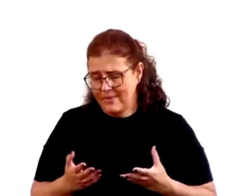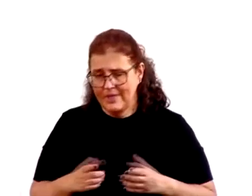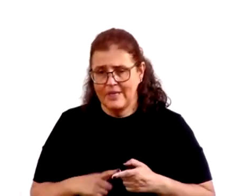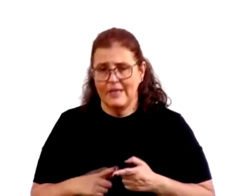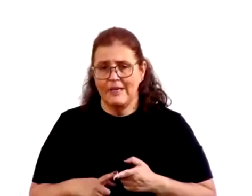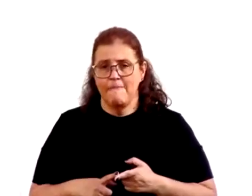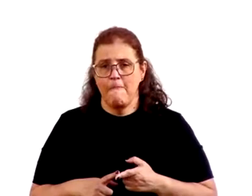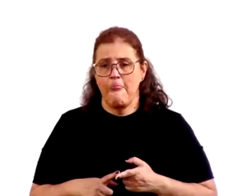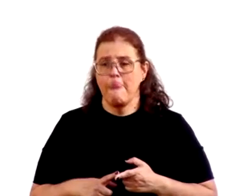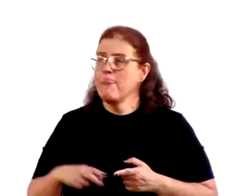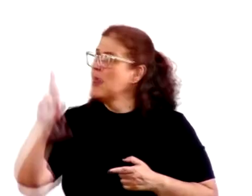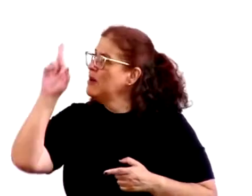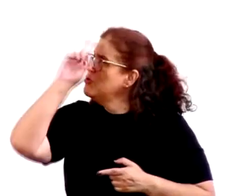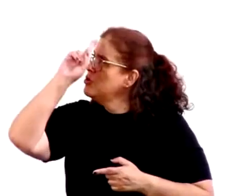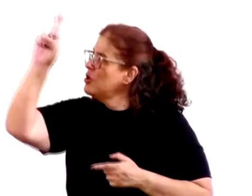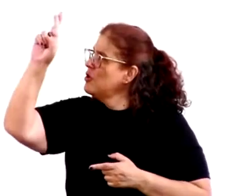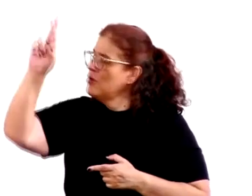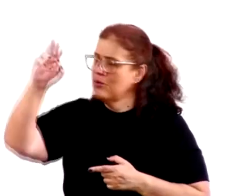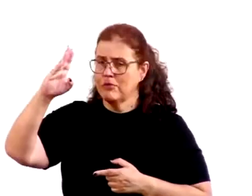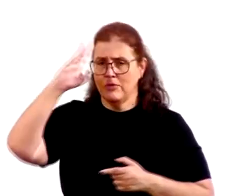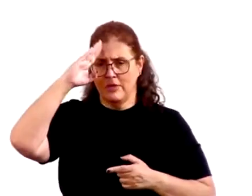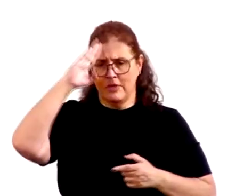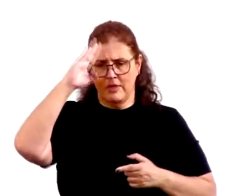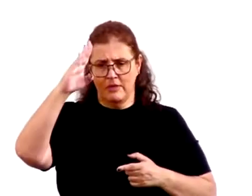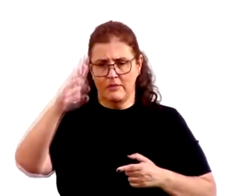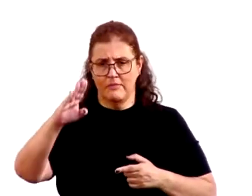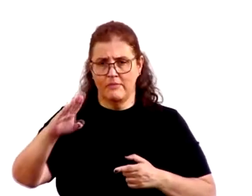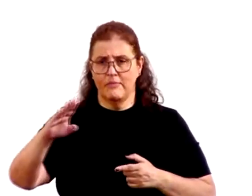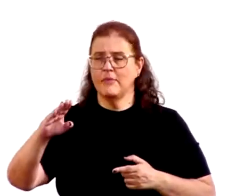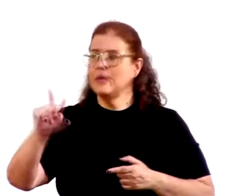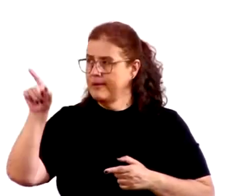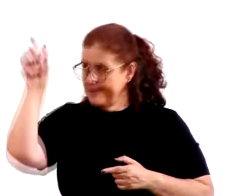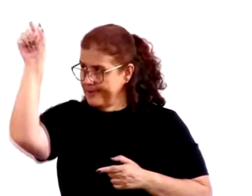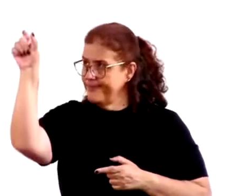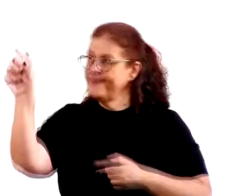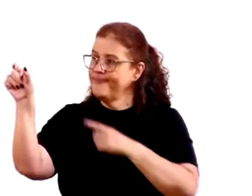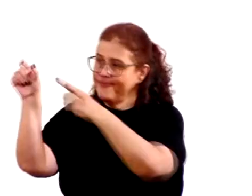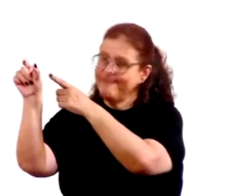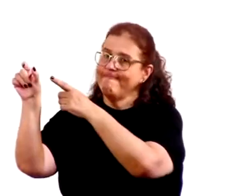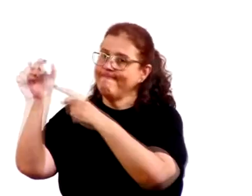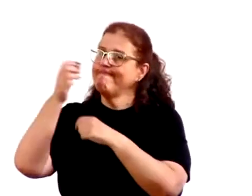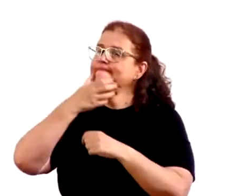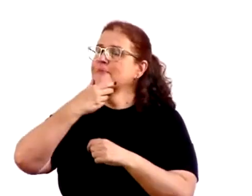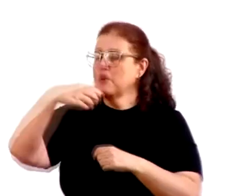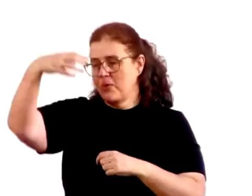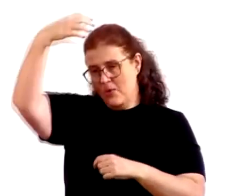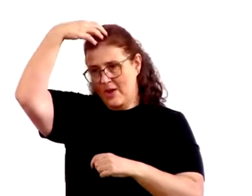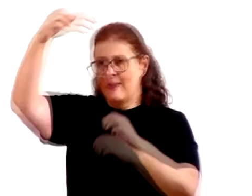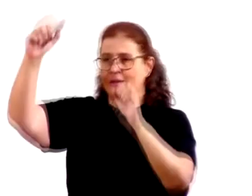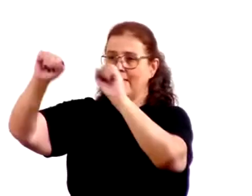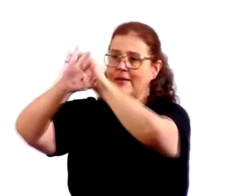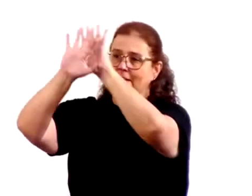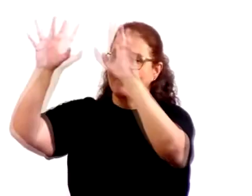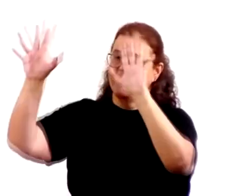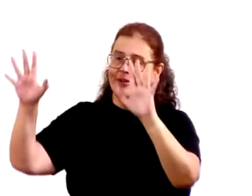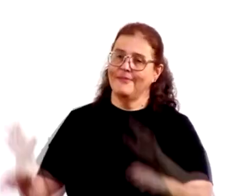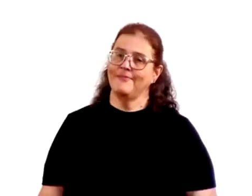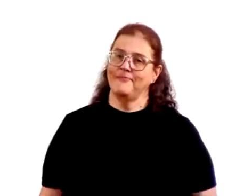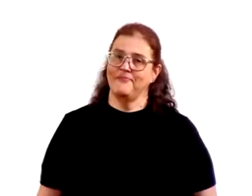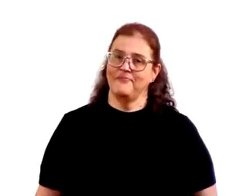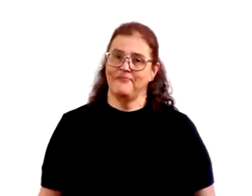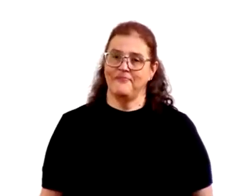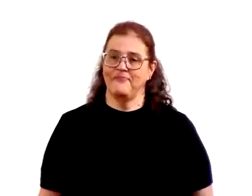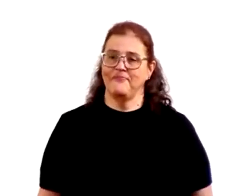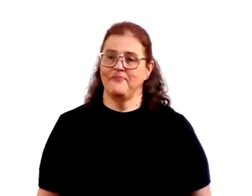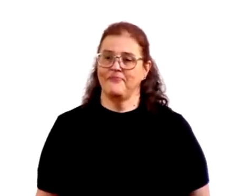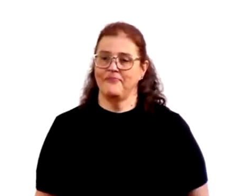glória? O Senhor dos exércitos. Ele é o rei da glória. O rei da